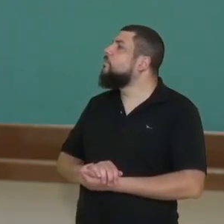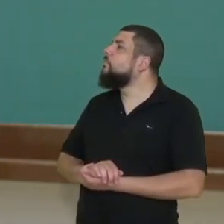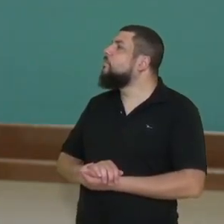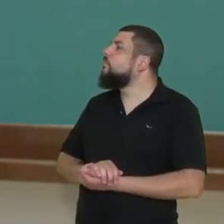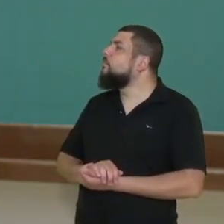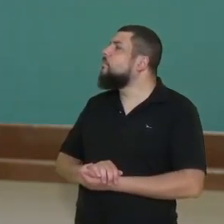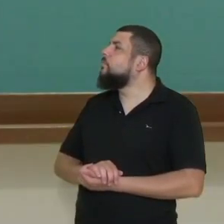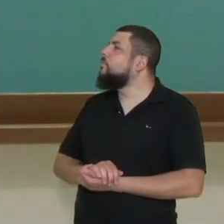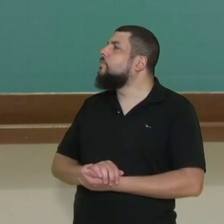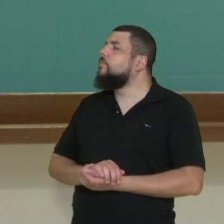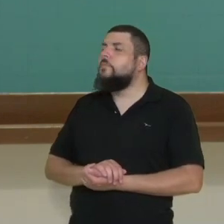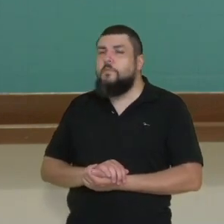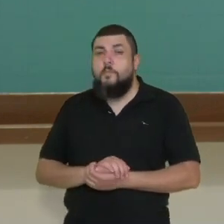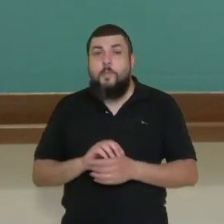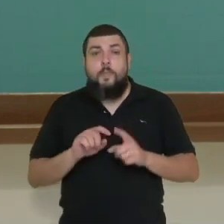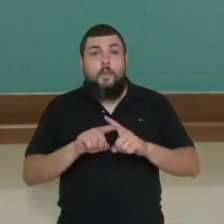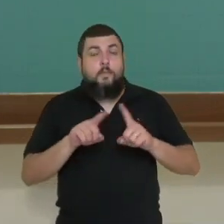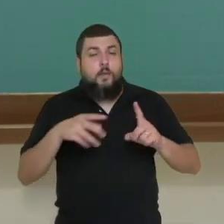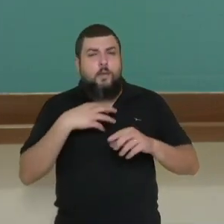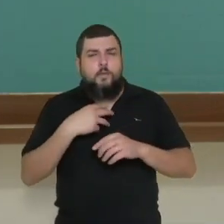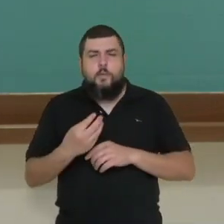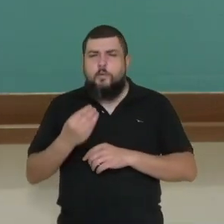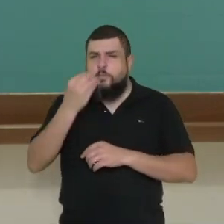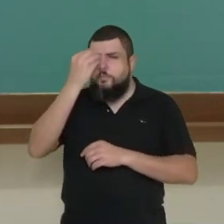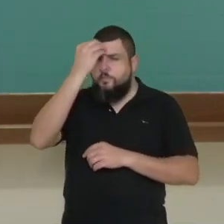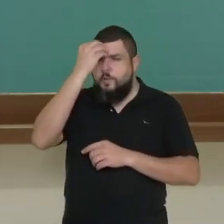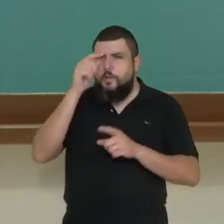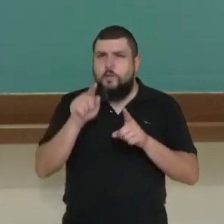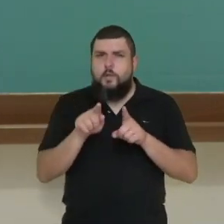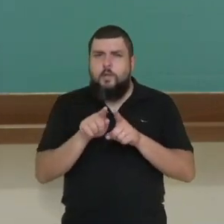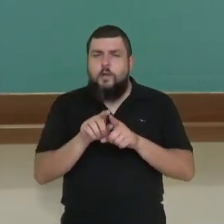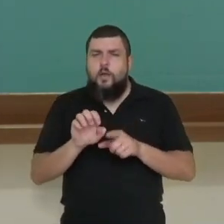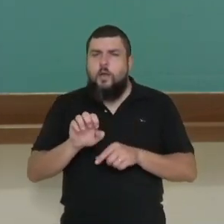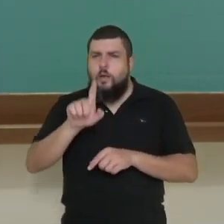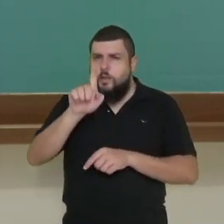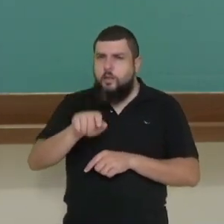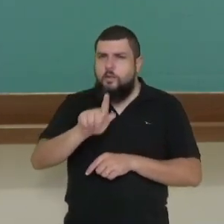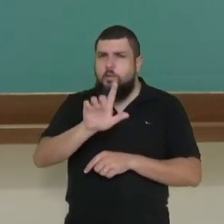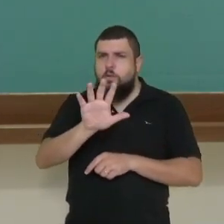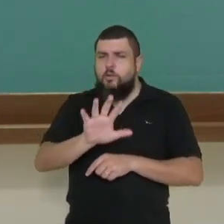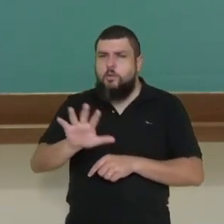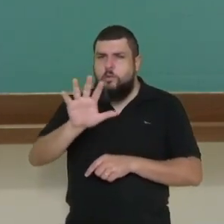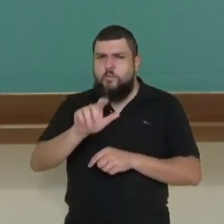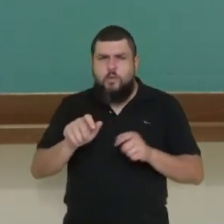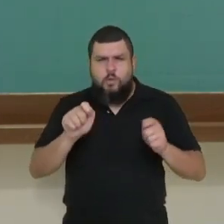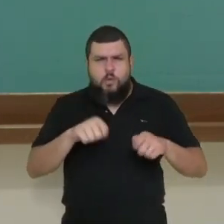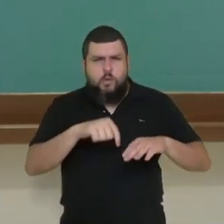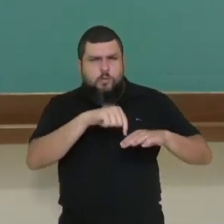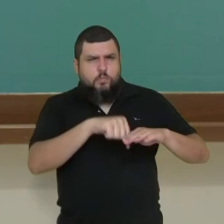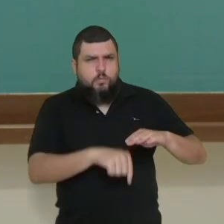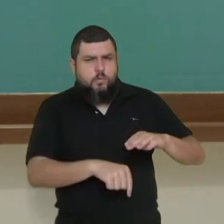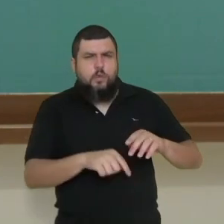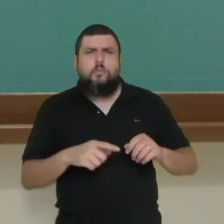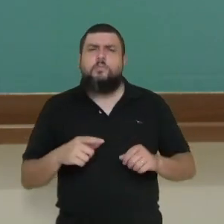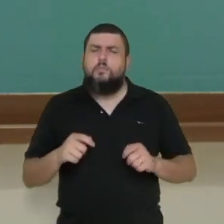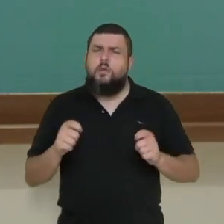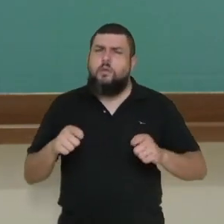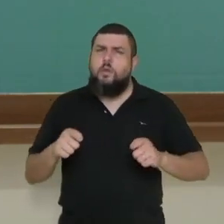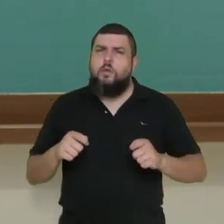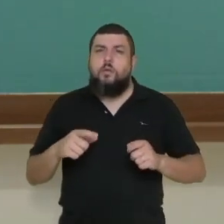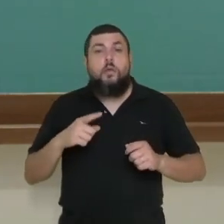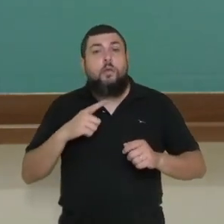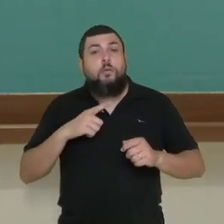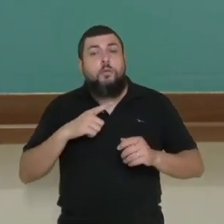savanas, tá? Mas lembrando que nós demos uma pincelada geral. Dá para aprofundar? Dá. Você vai ter livros didáticos, você